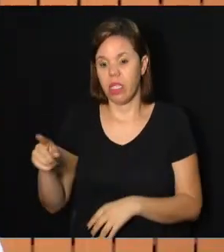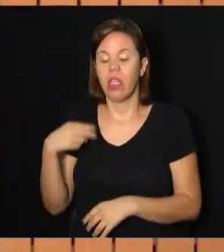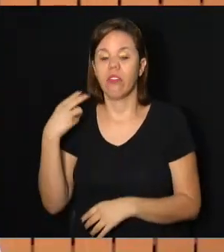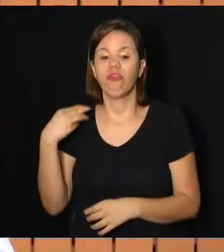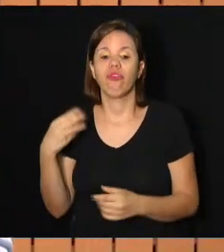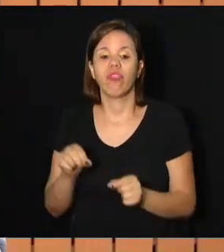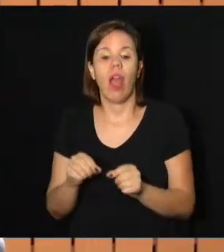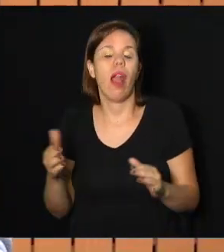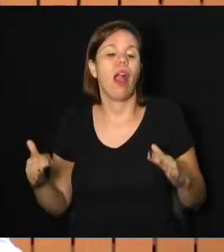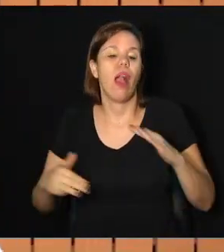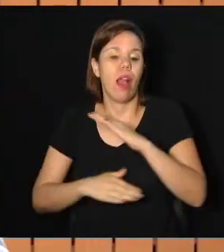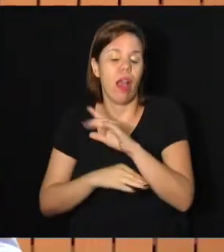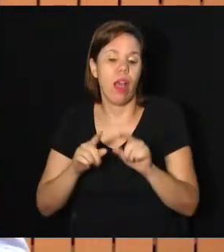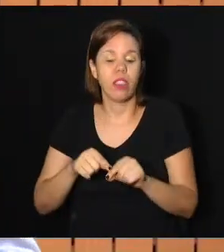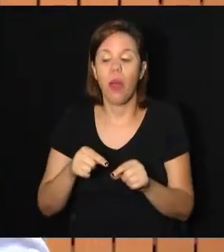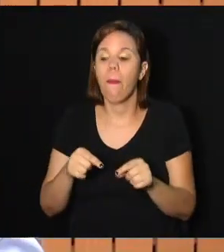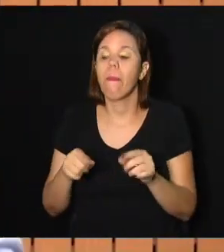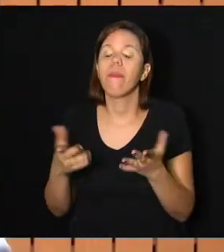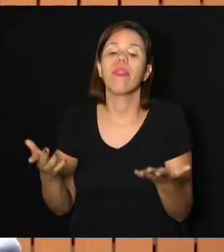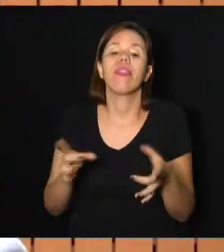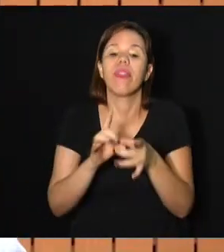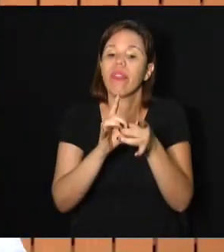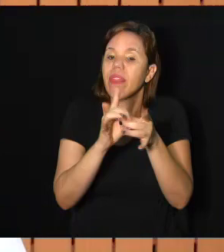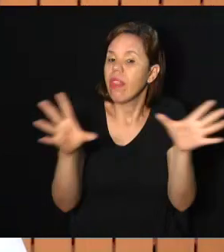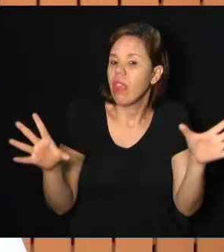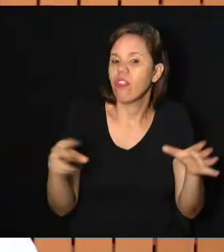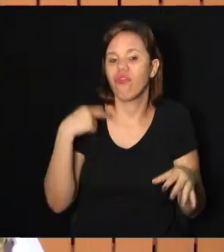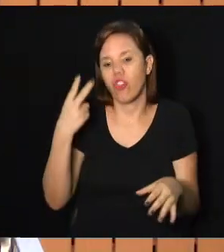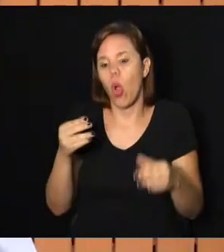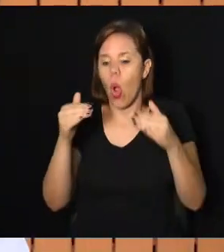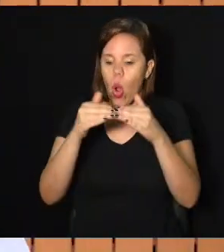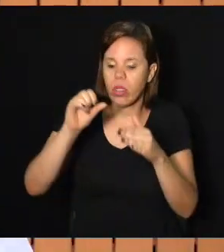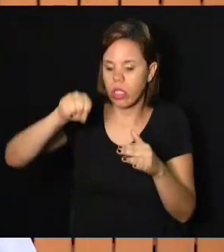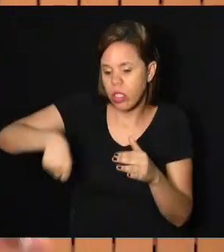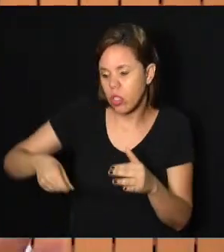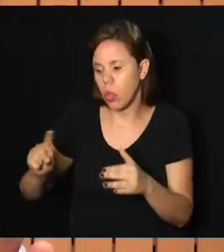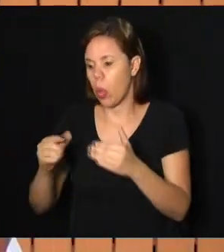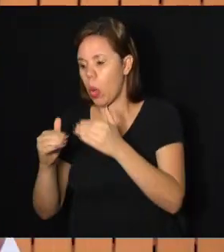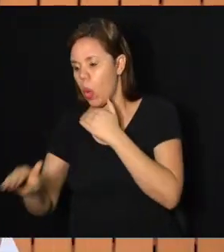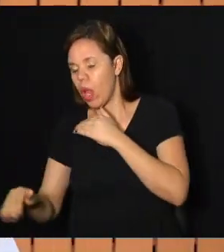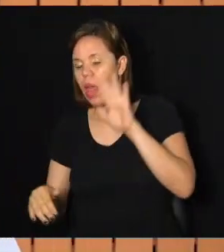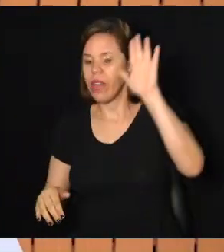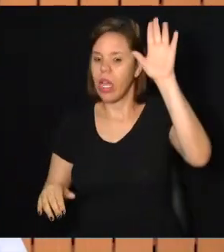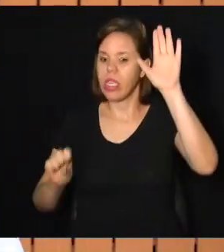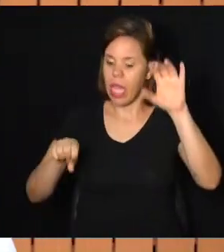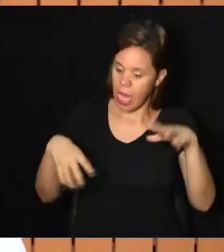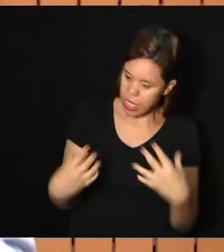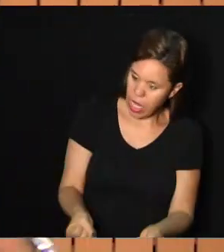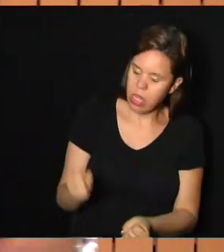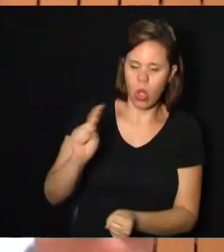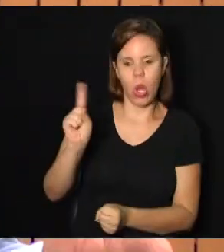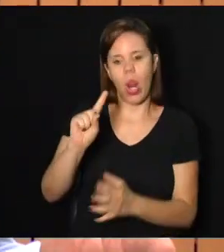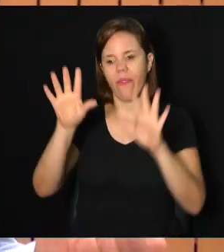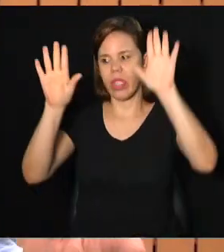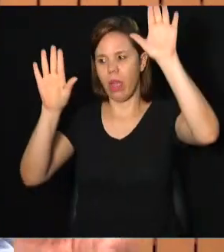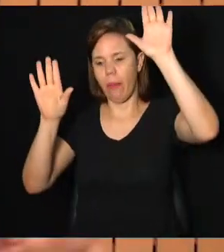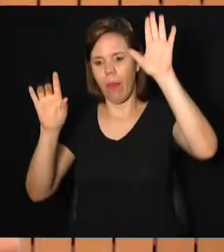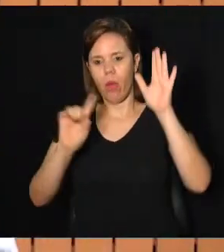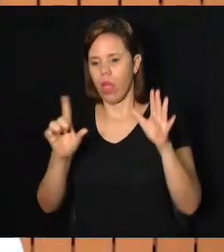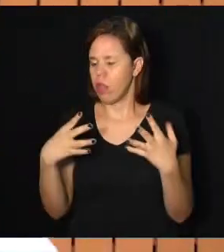não concordam, aí fica a critério da mesa, levantem a mão quem é favorável, ou não levantem a